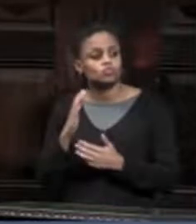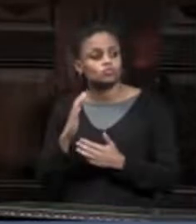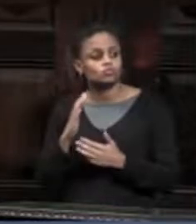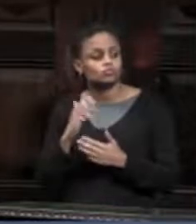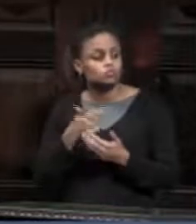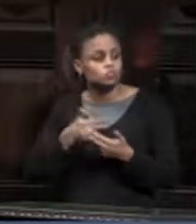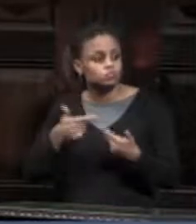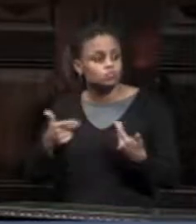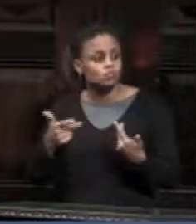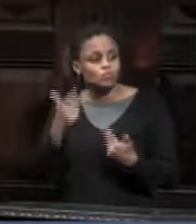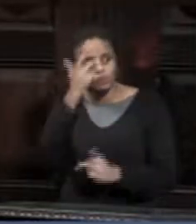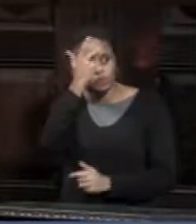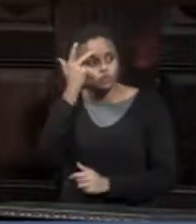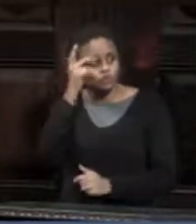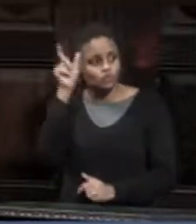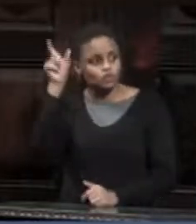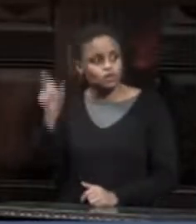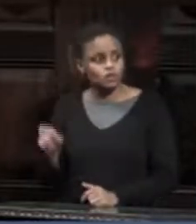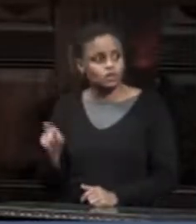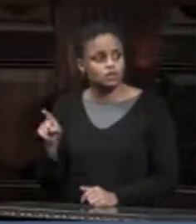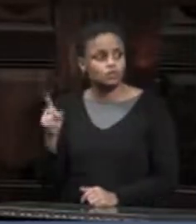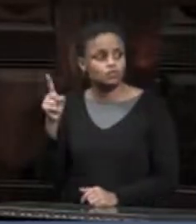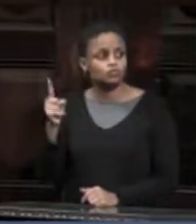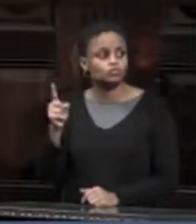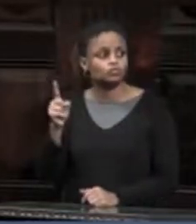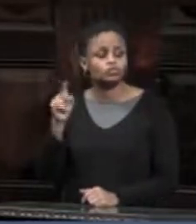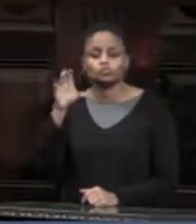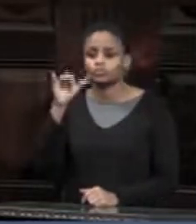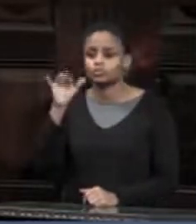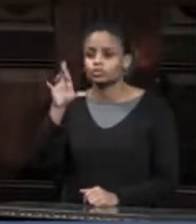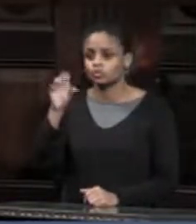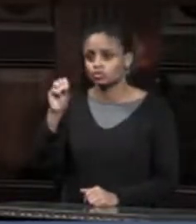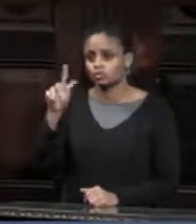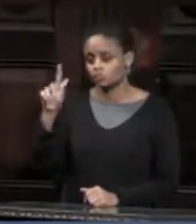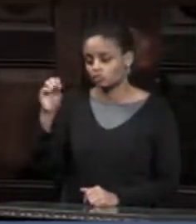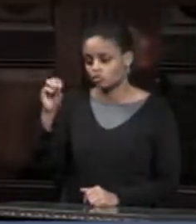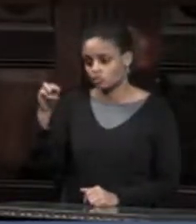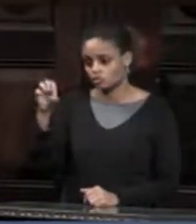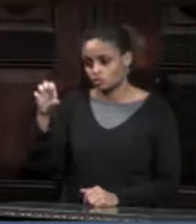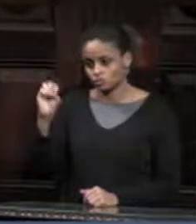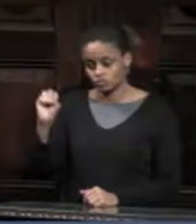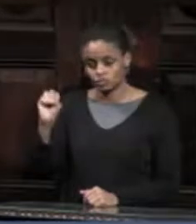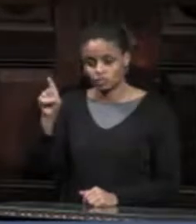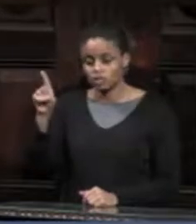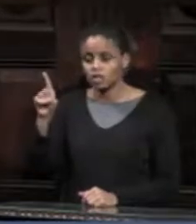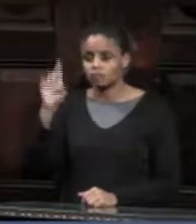do candidato à presidência Ciro Gomes pelo PDT.